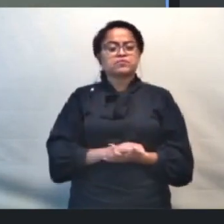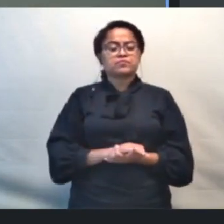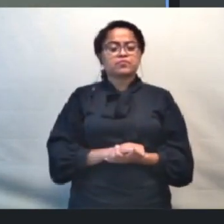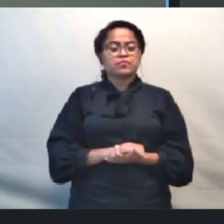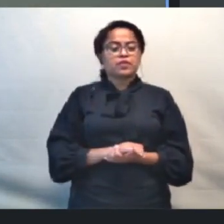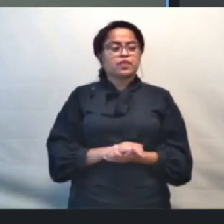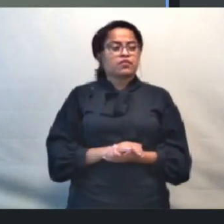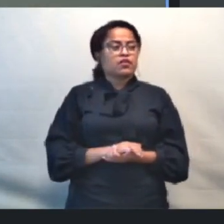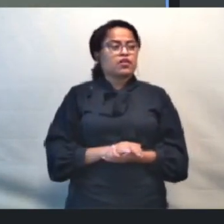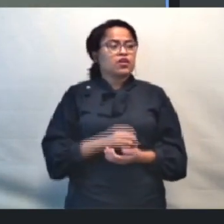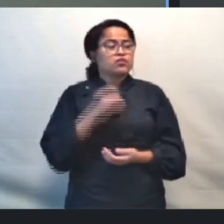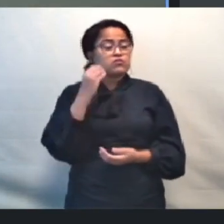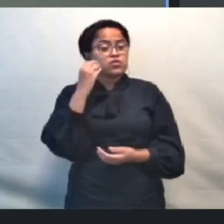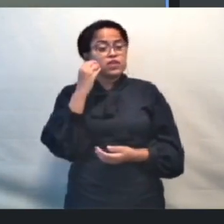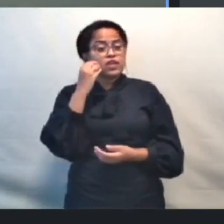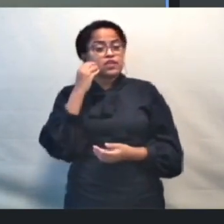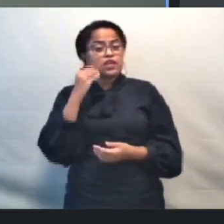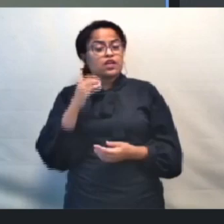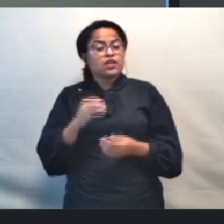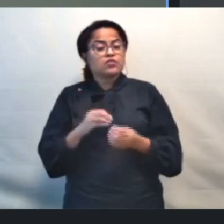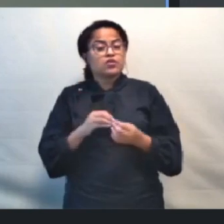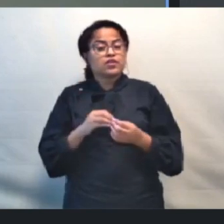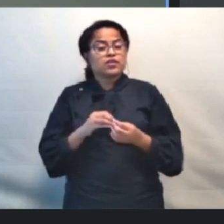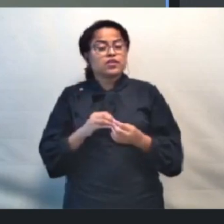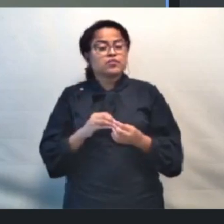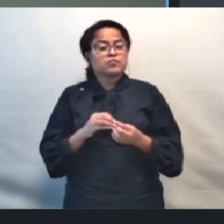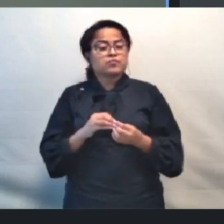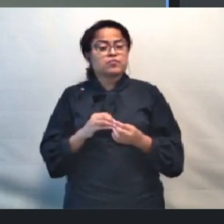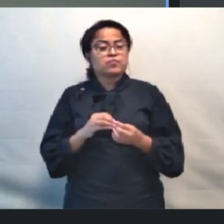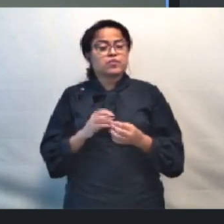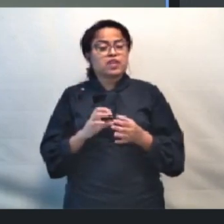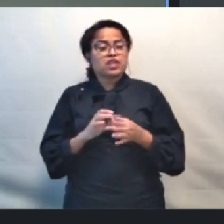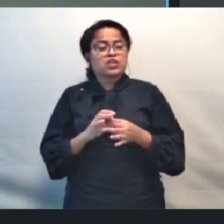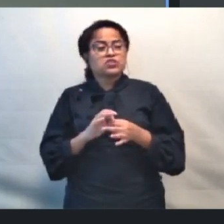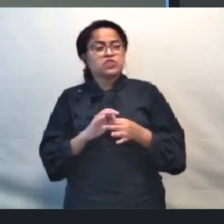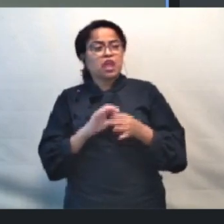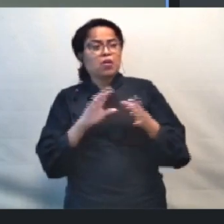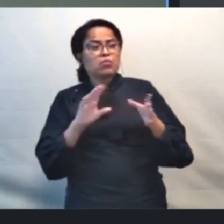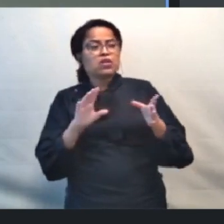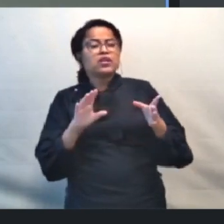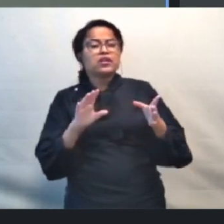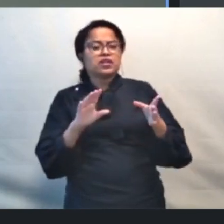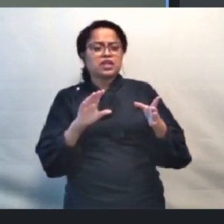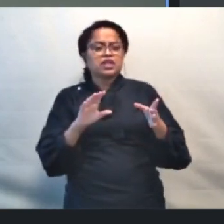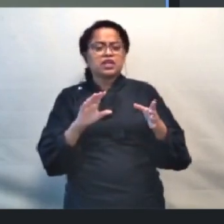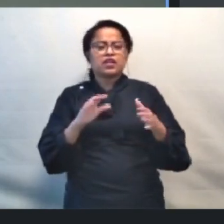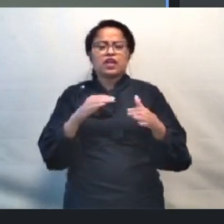aqui a disponibilidade de caixa do fechamento